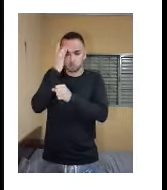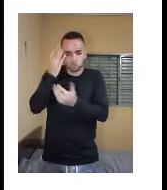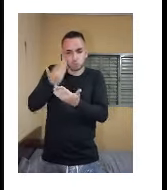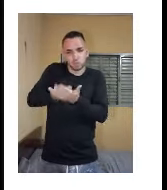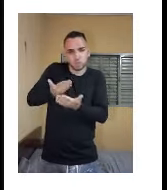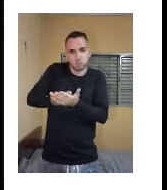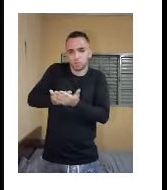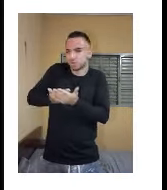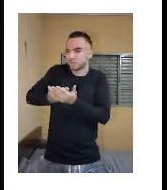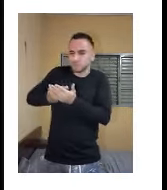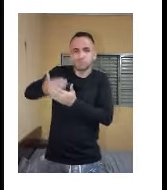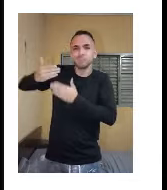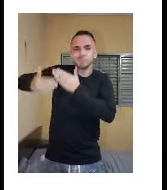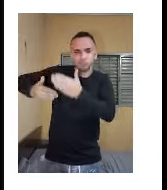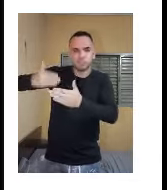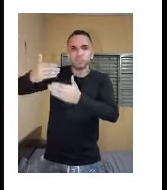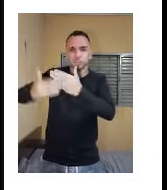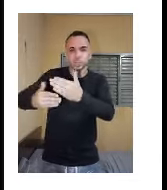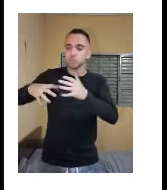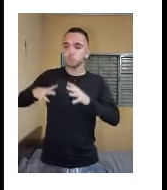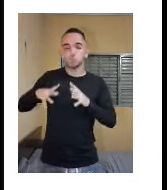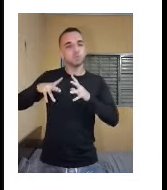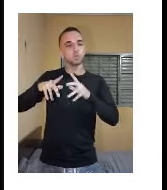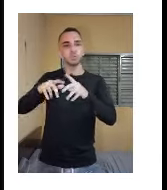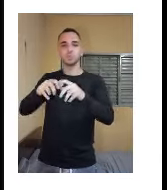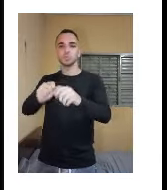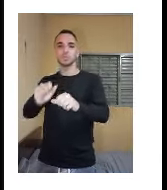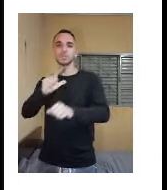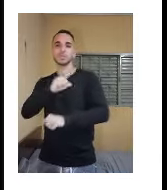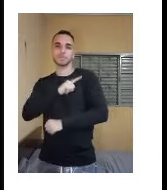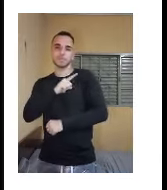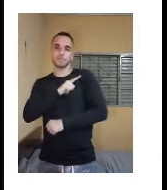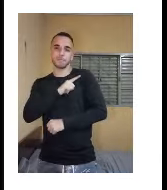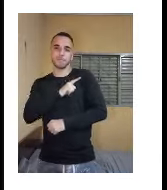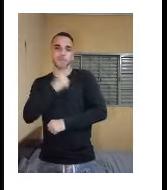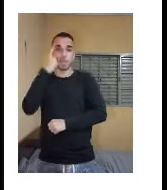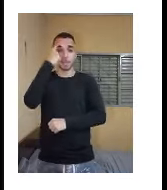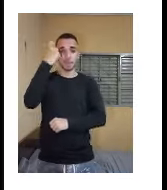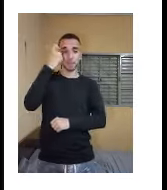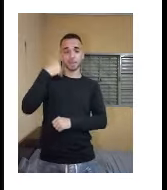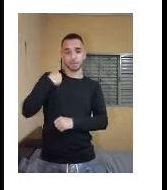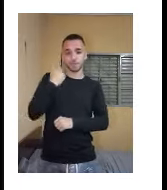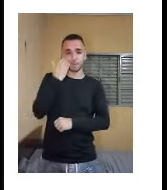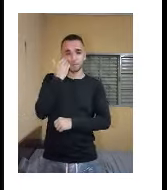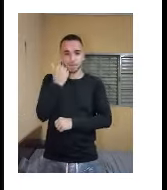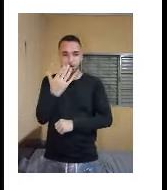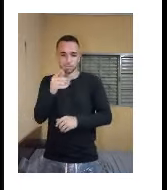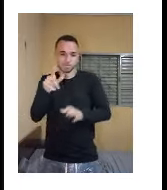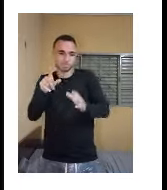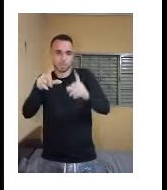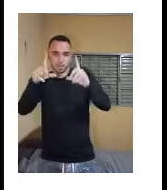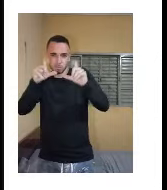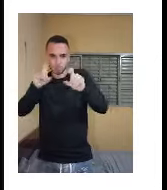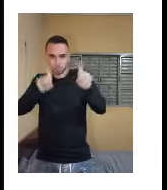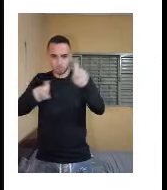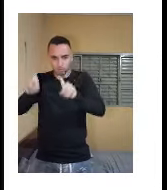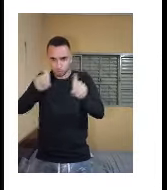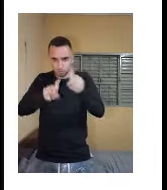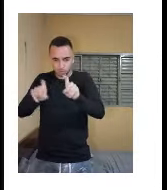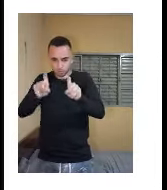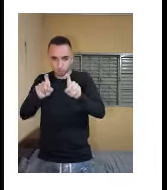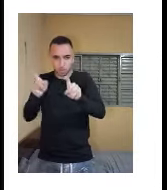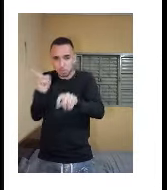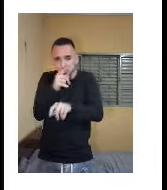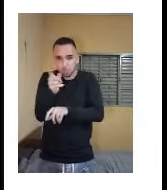as mensagens, as informações que a gente vai ver nos próximos slides, ela é derivada desse estudo